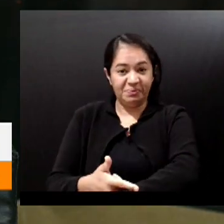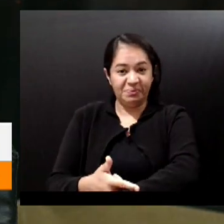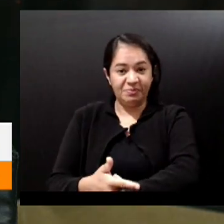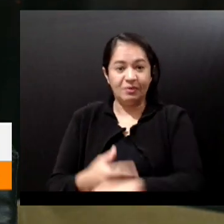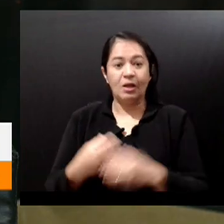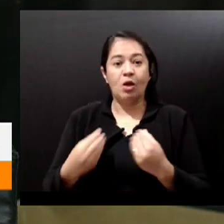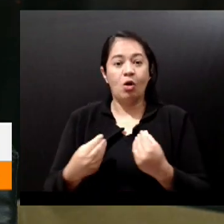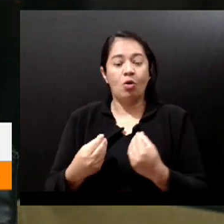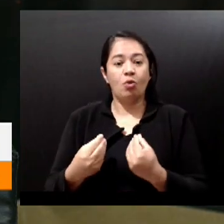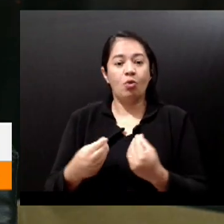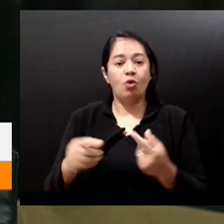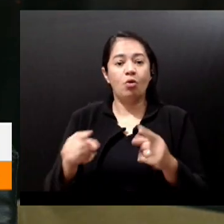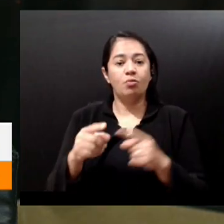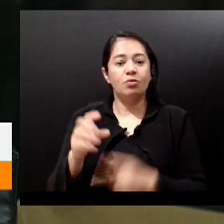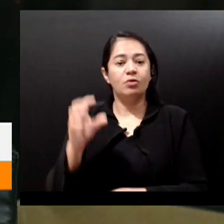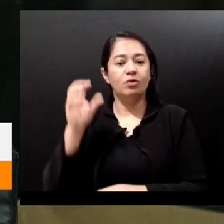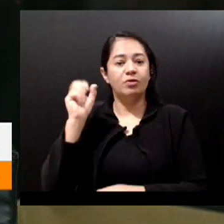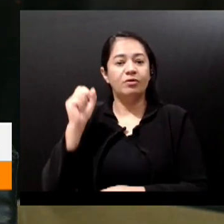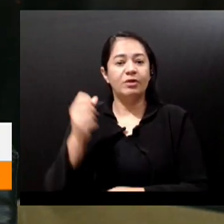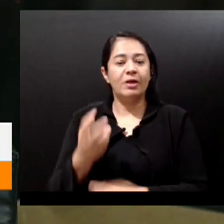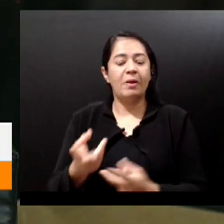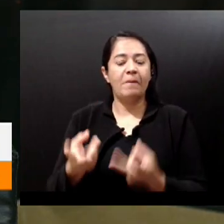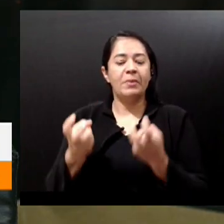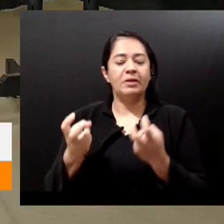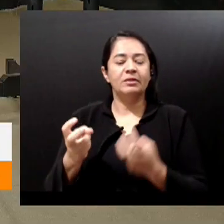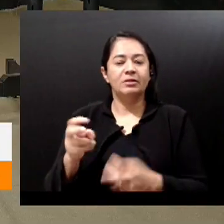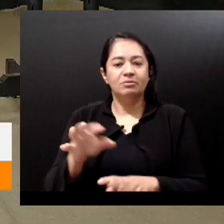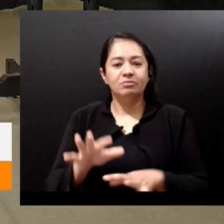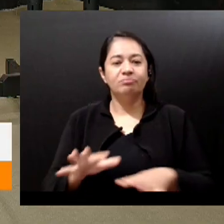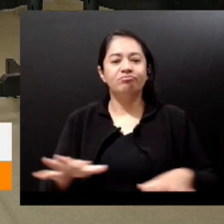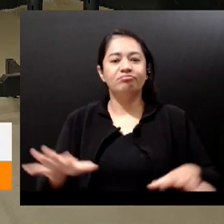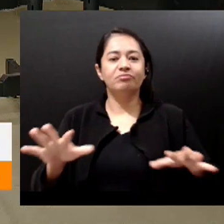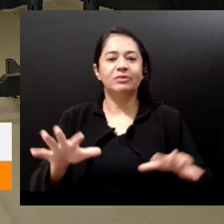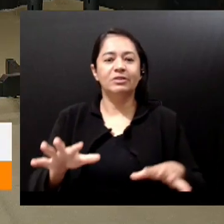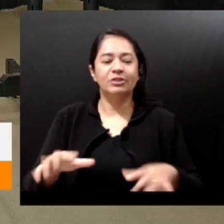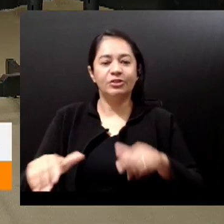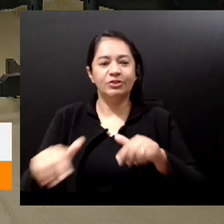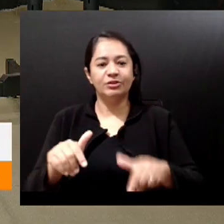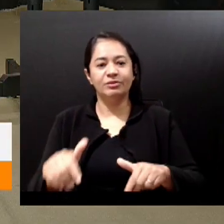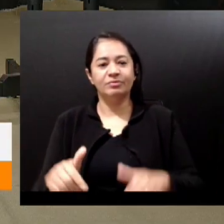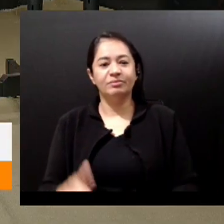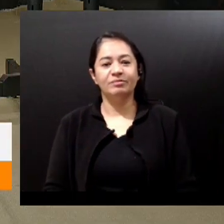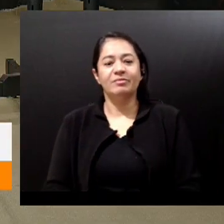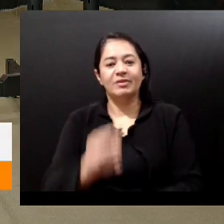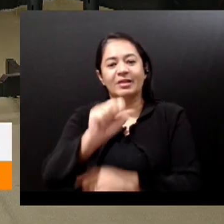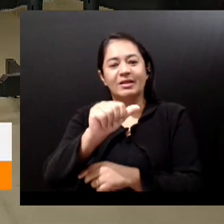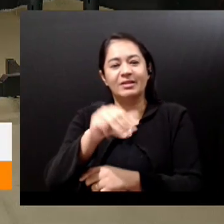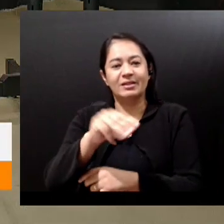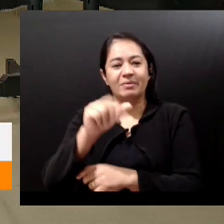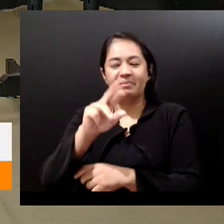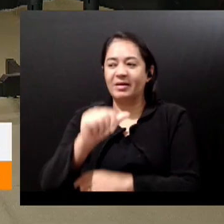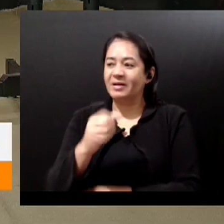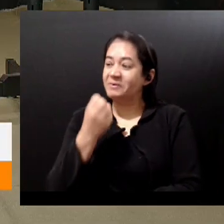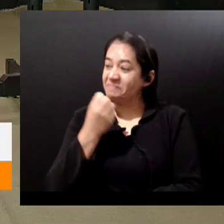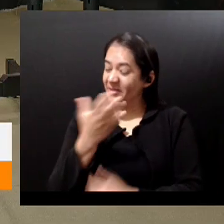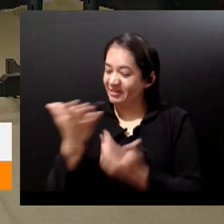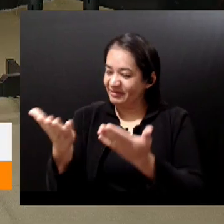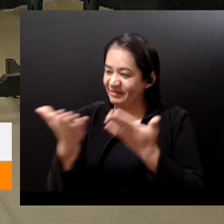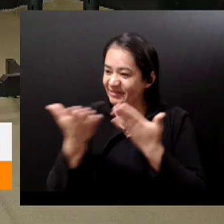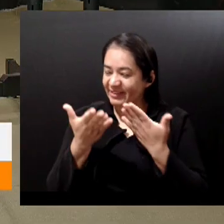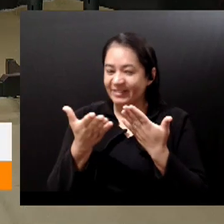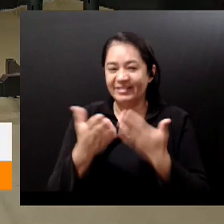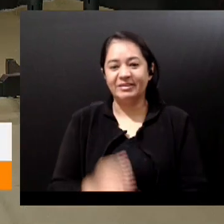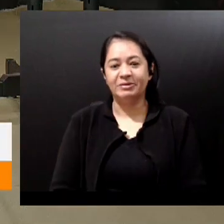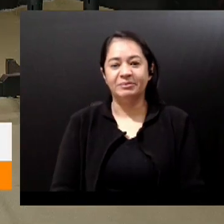ambiente corporativo e seu impacto, né? A Samara Pilon. Muito bom dia, Samara, seja bem-vinda. Obrigada. Bom dia